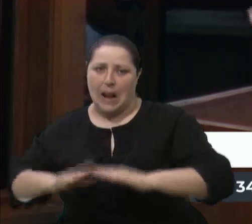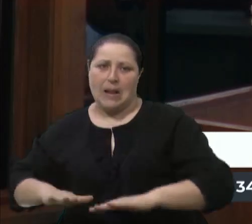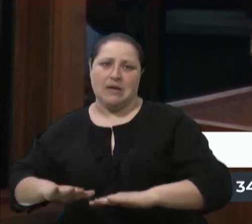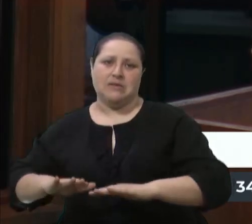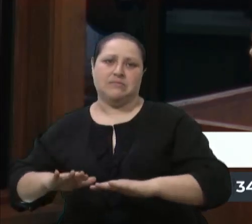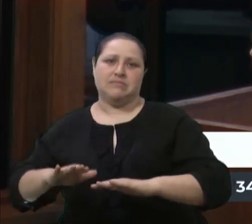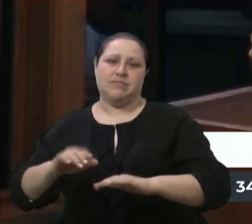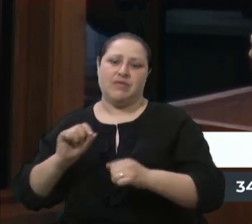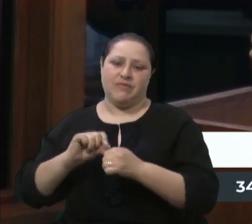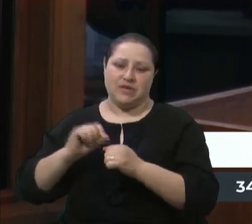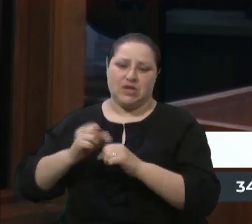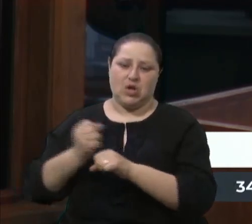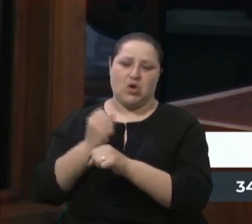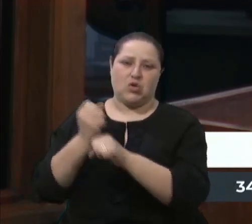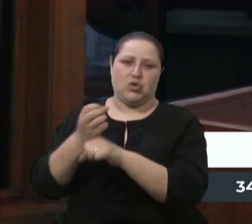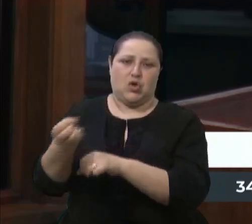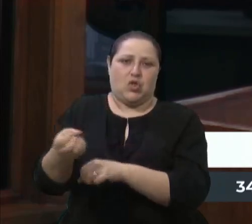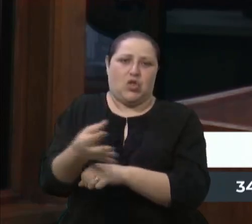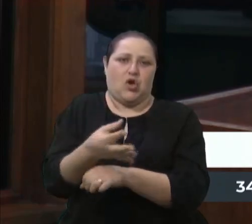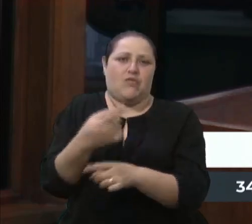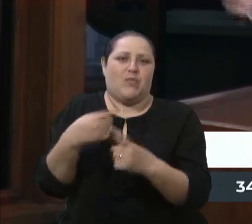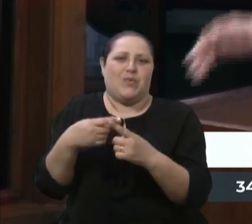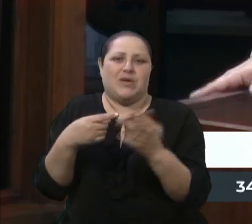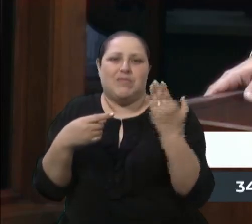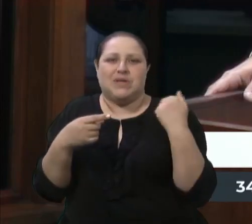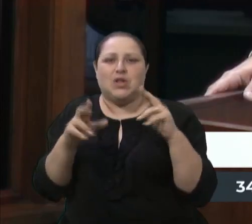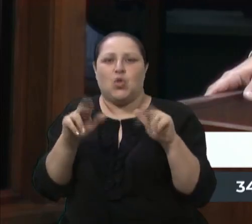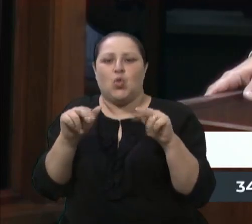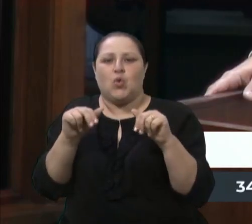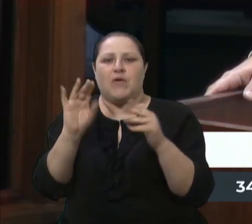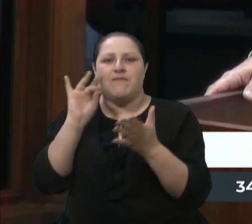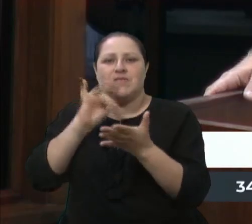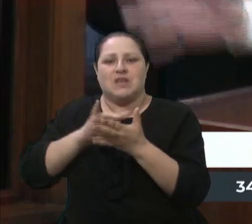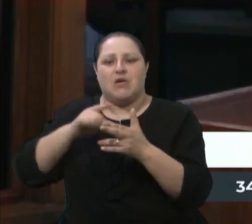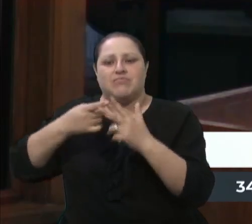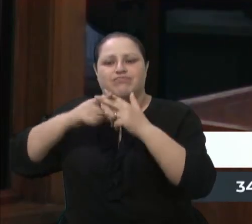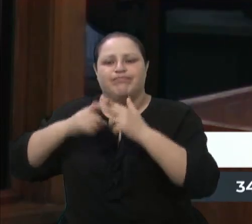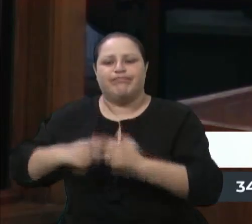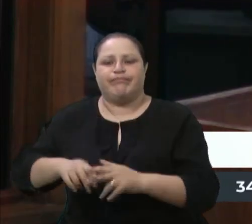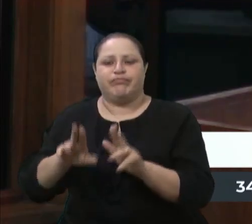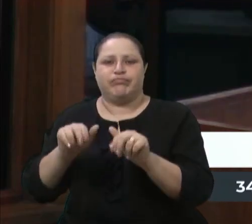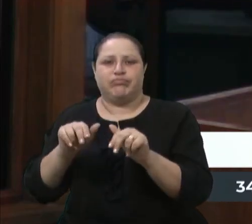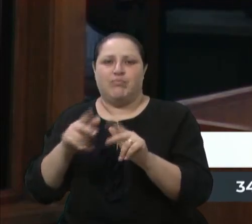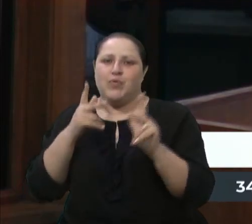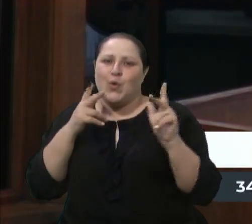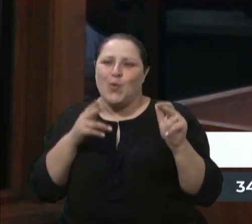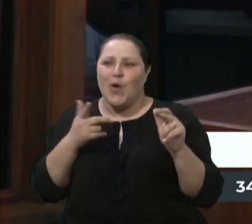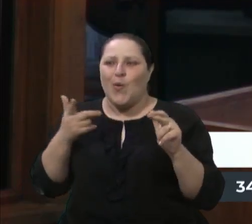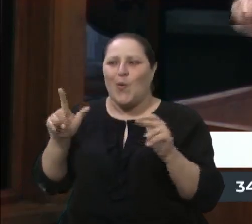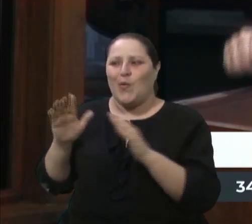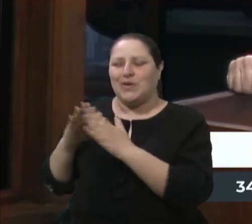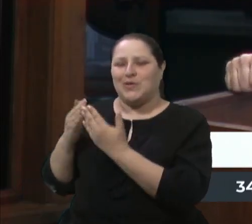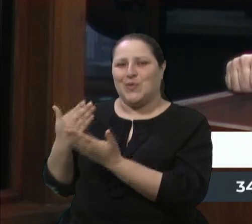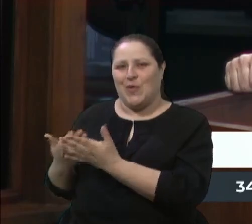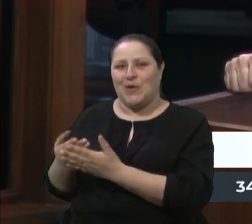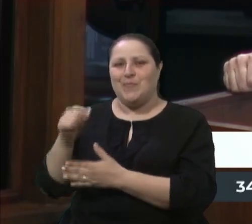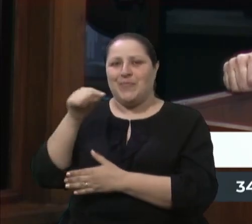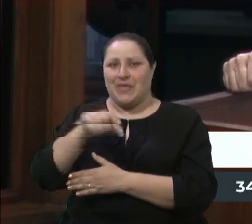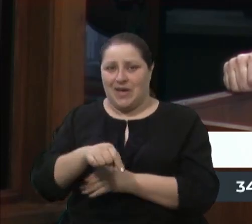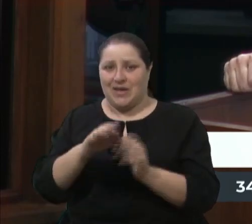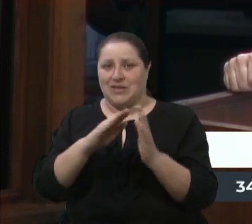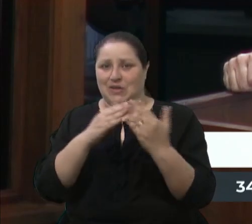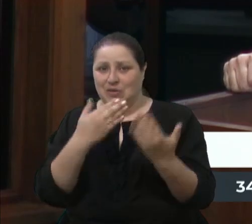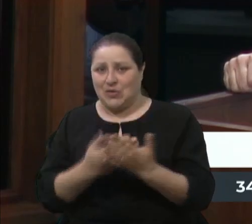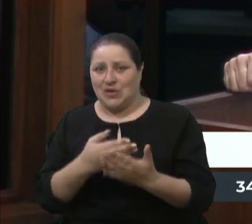e fazer uma escola nova, já que nunca se fez manutenção efetiva, como várias outras. Essa escola do Esplanada, que é a